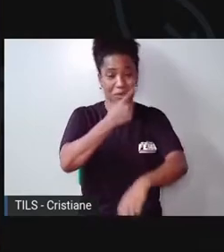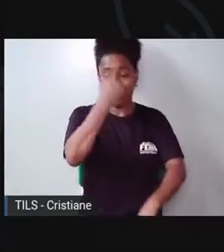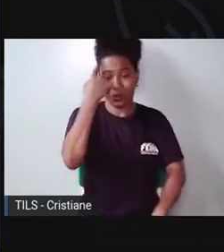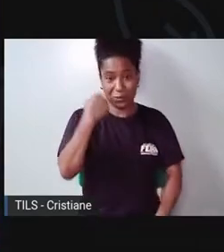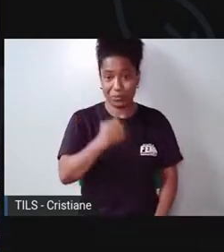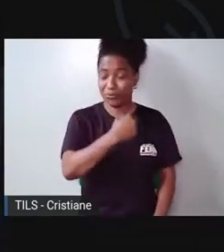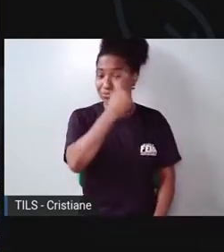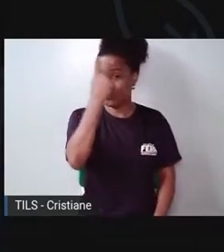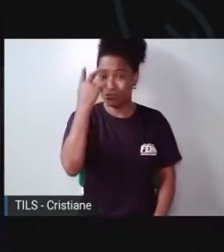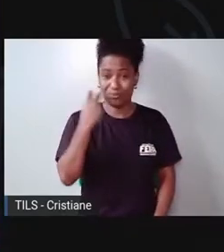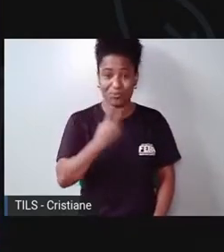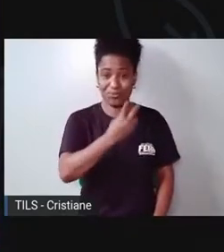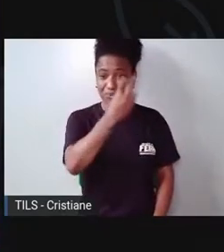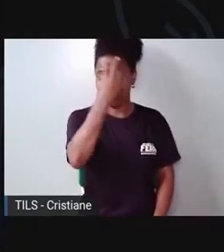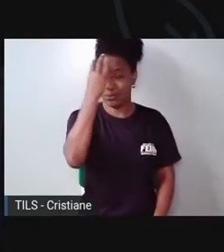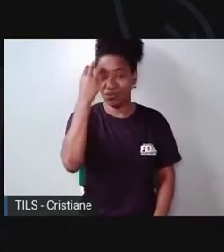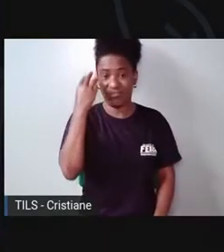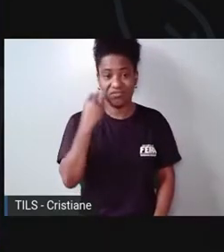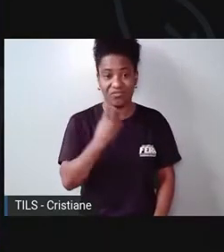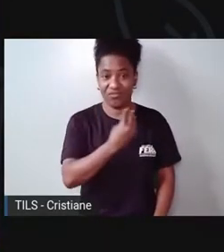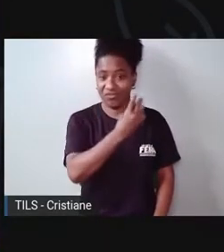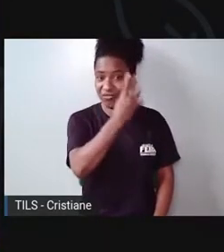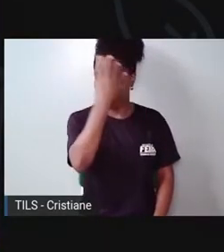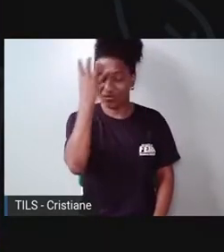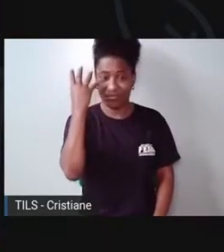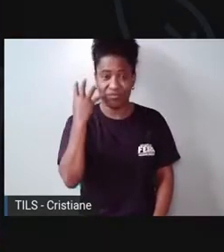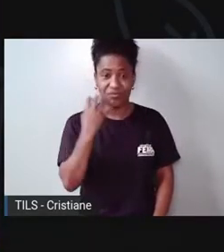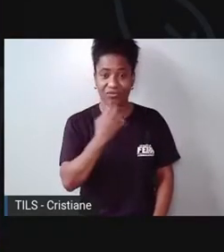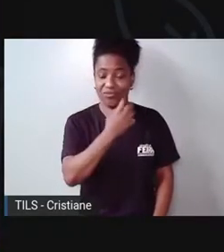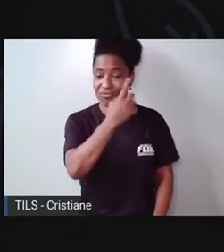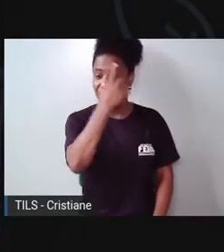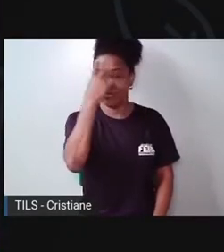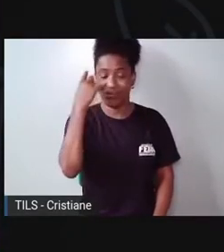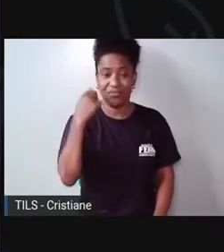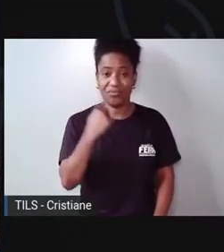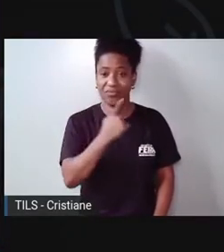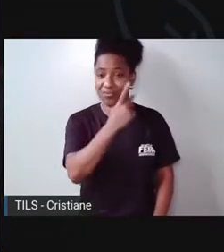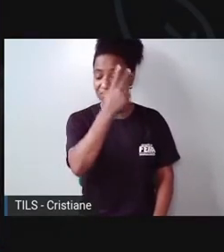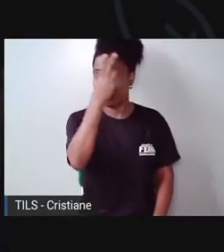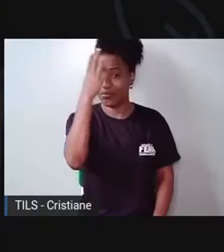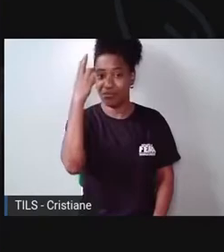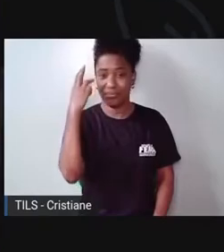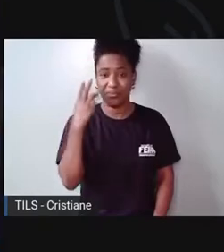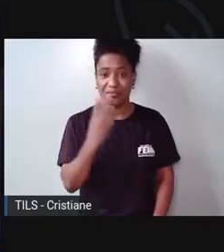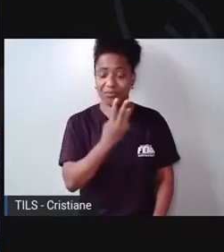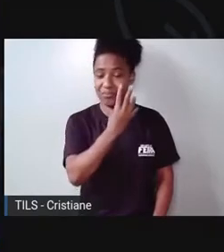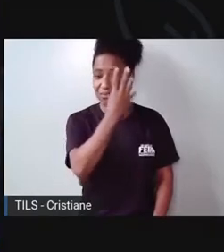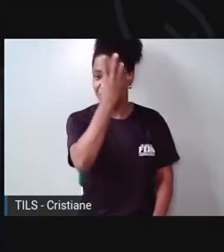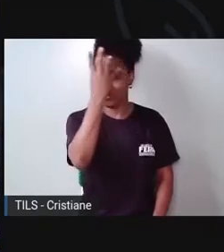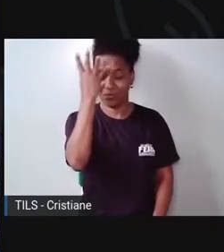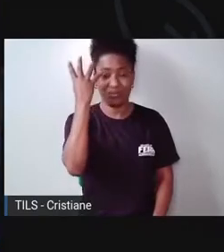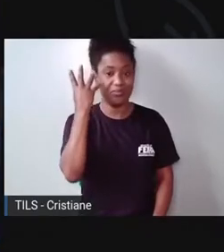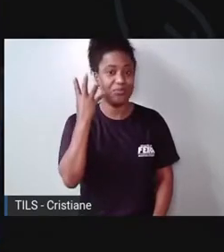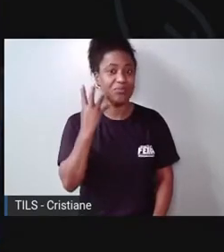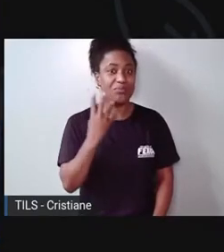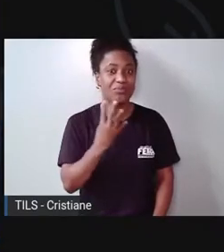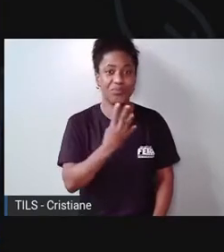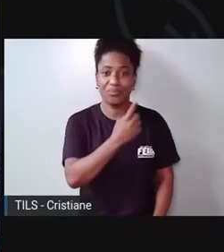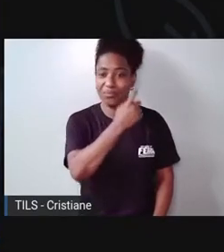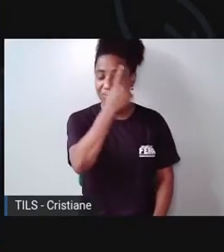passou o tempo passou de Novo E Lá se foi o tempo passando